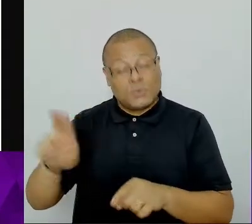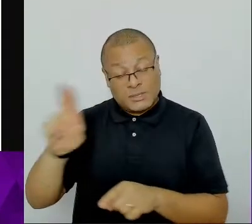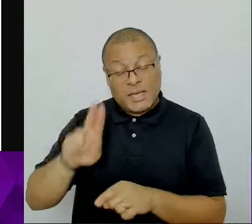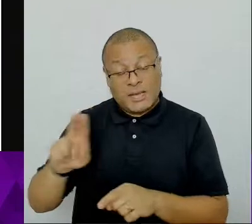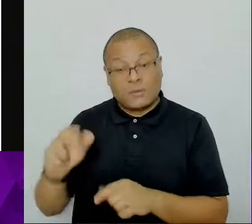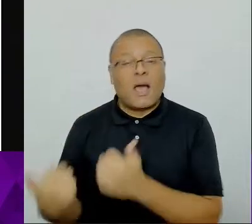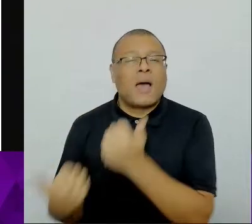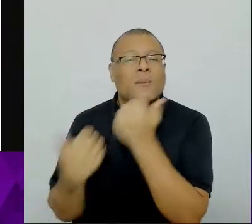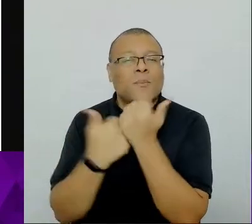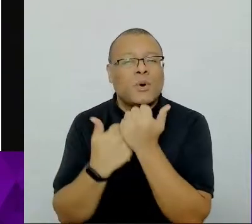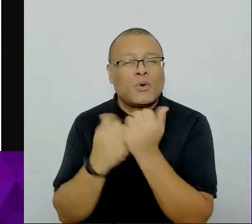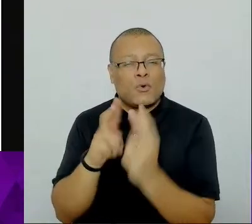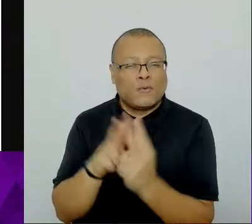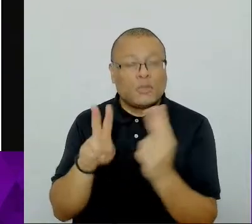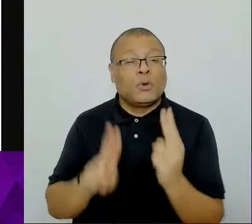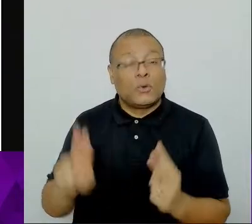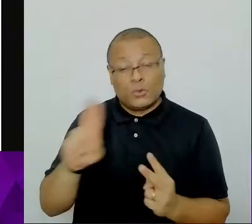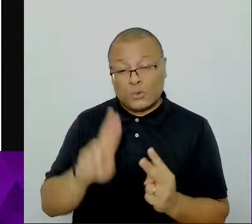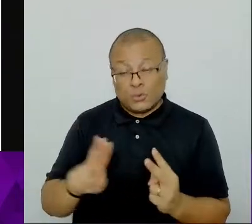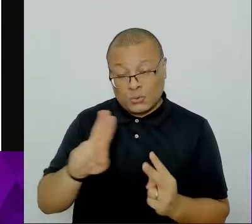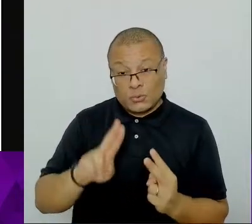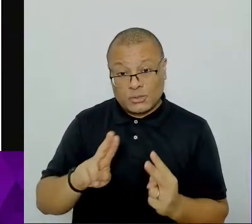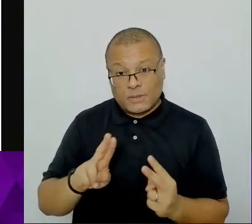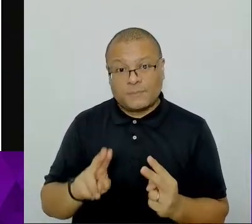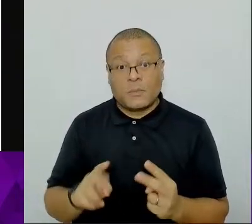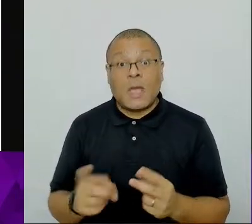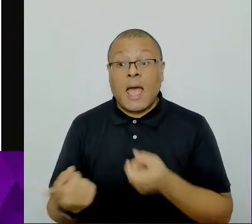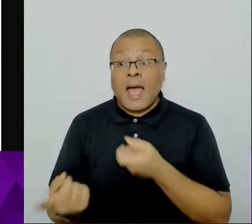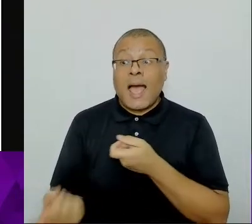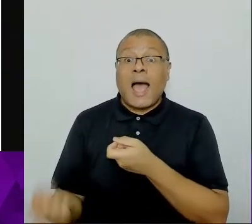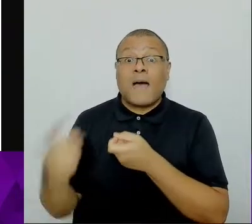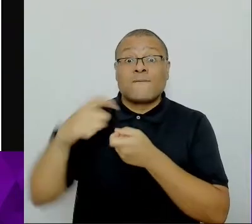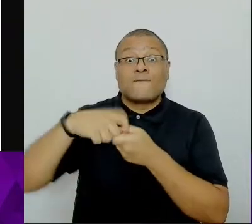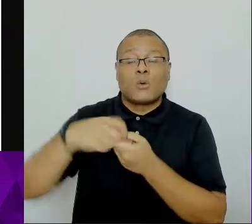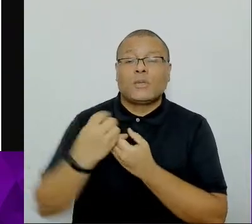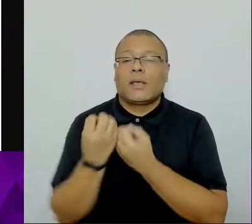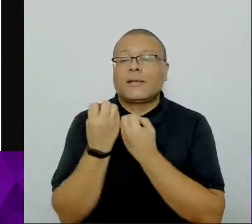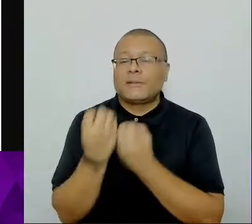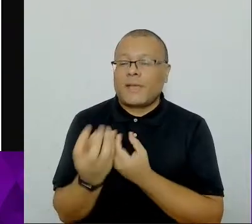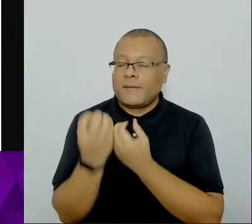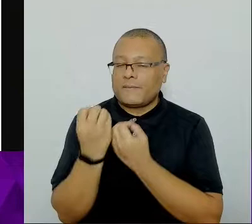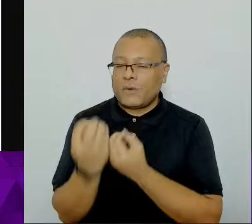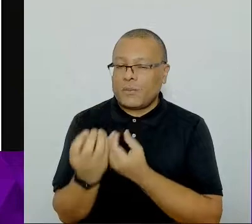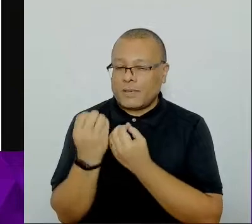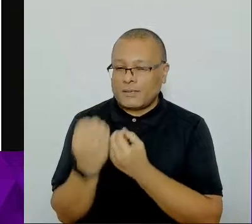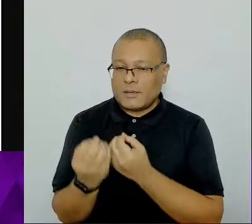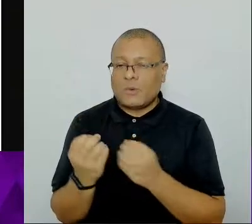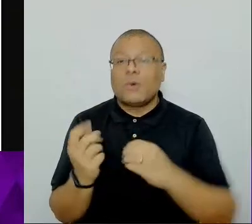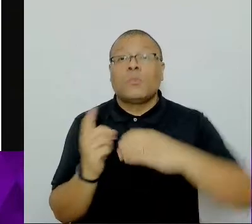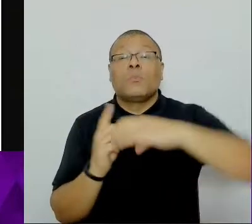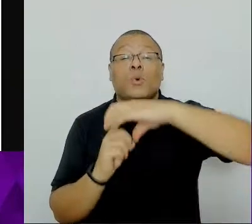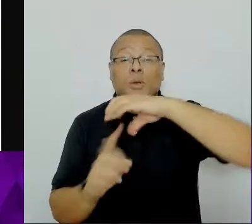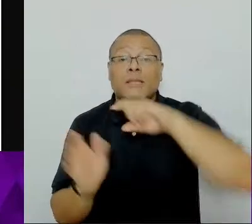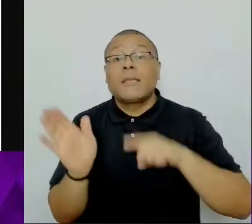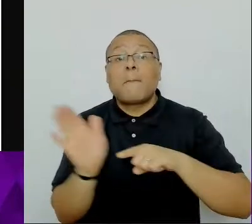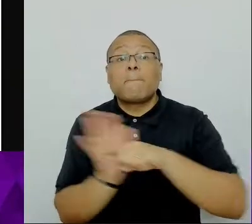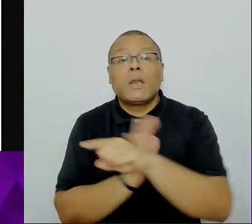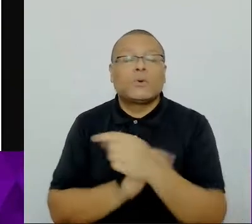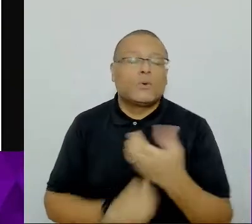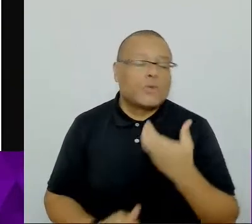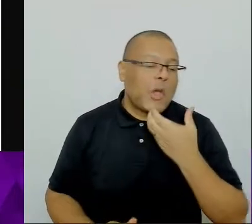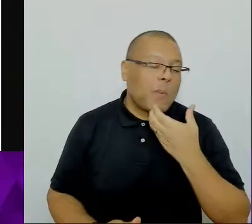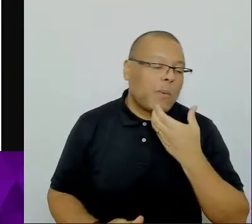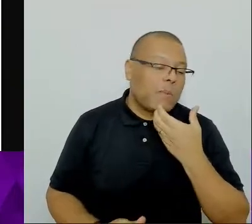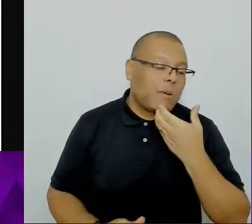que a gente utiliza, né, o retorno dessa informação para o usuário, né, que fez a pergunta, que fez